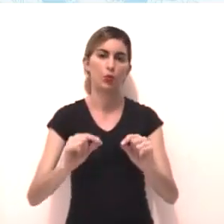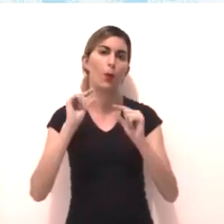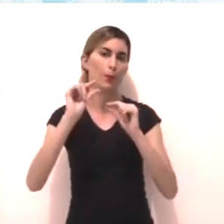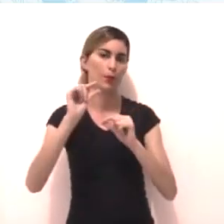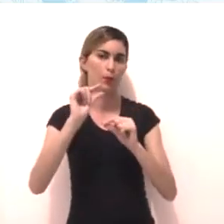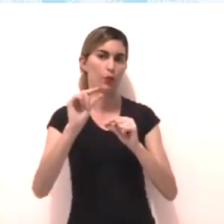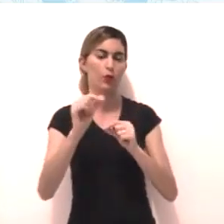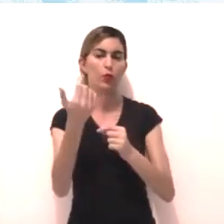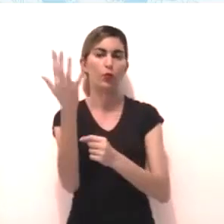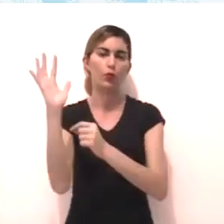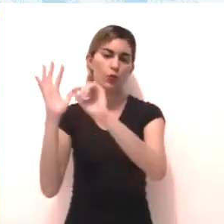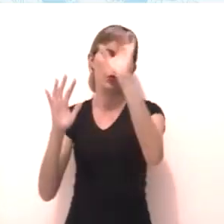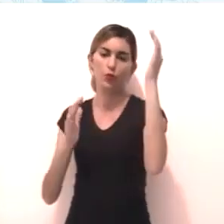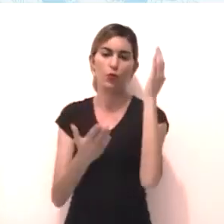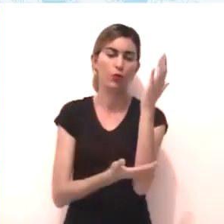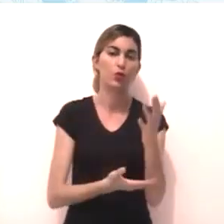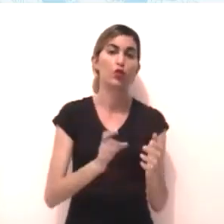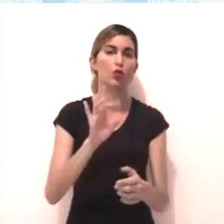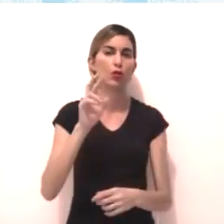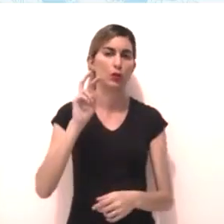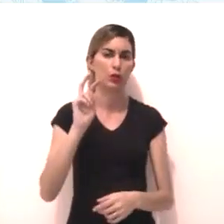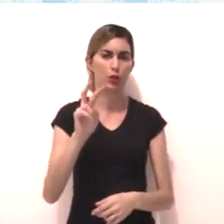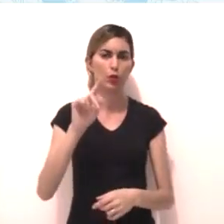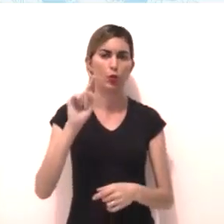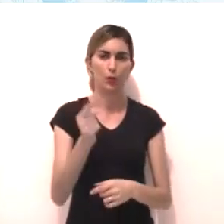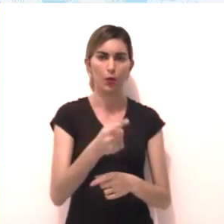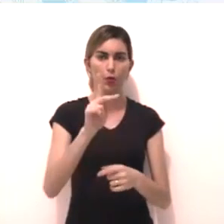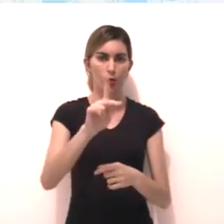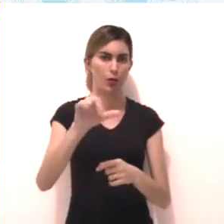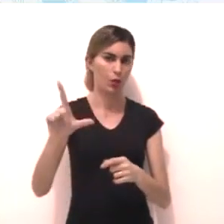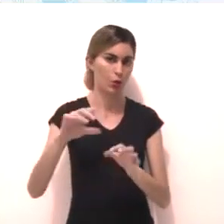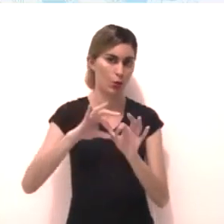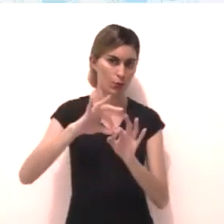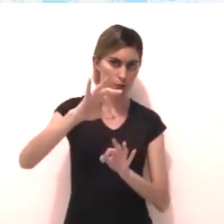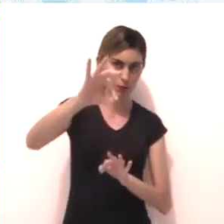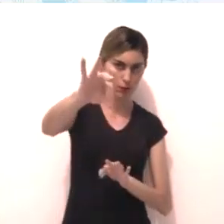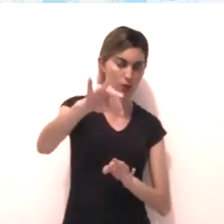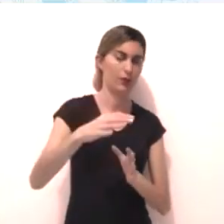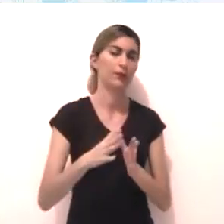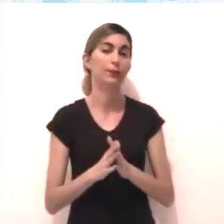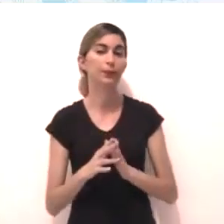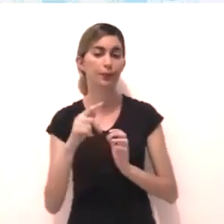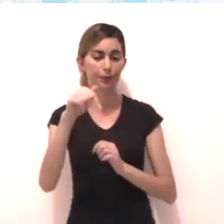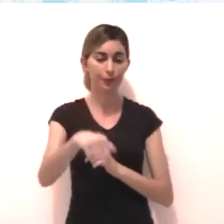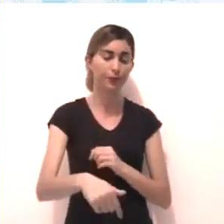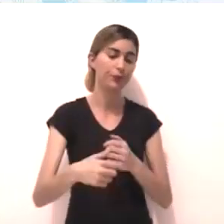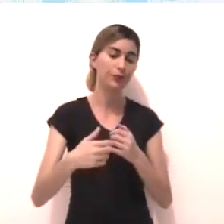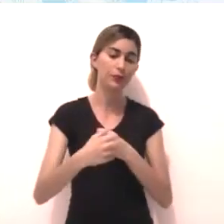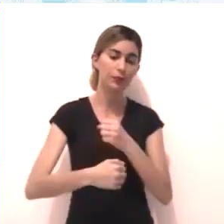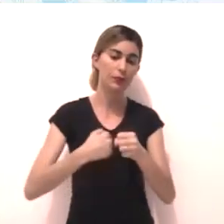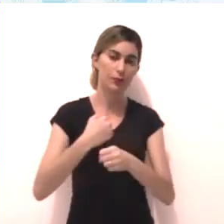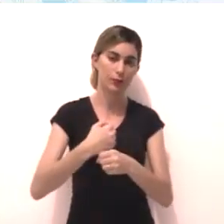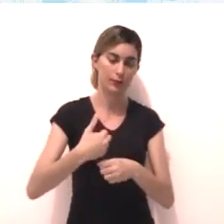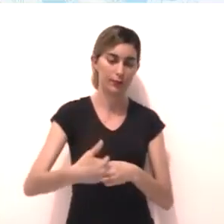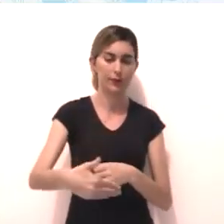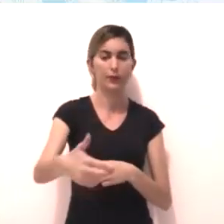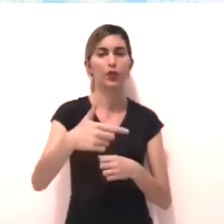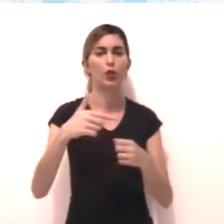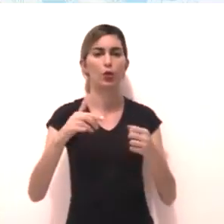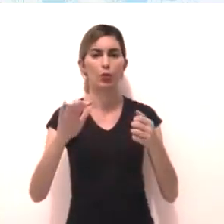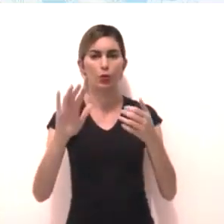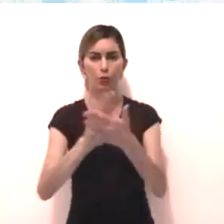Nós tivemos 5 mil quilômetros quadrados desmatados. Desse ano em diante,